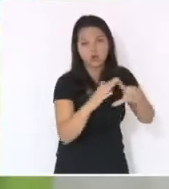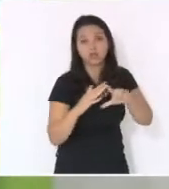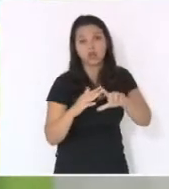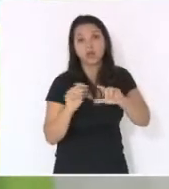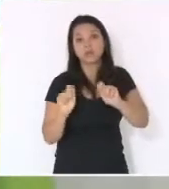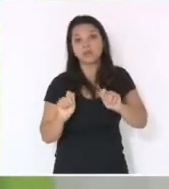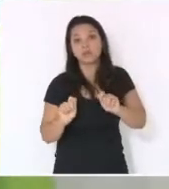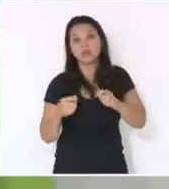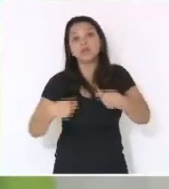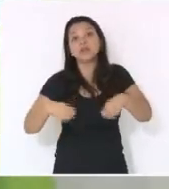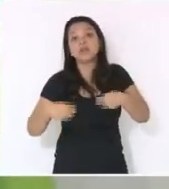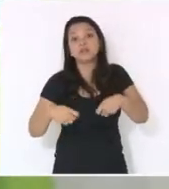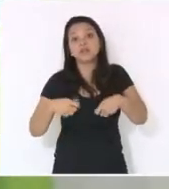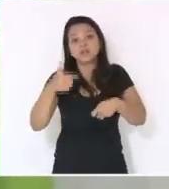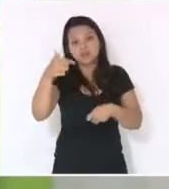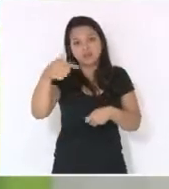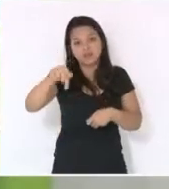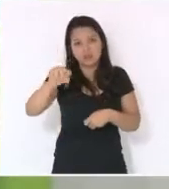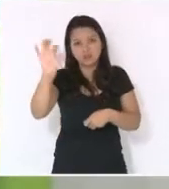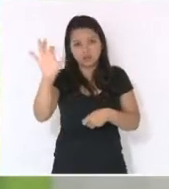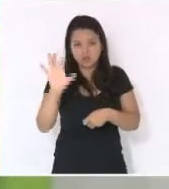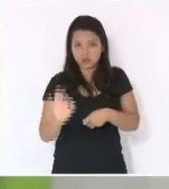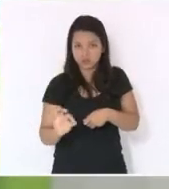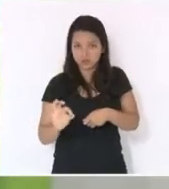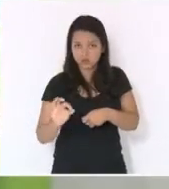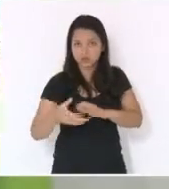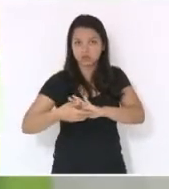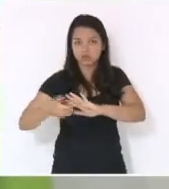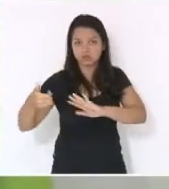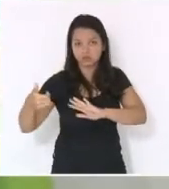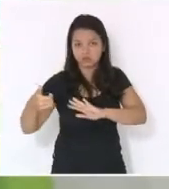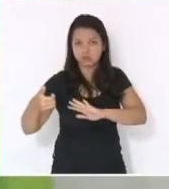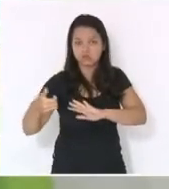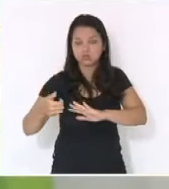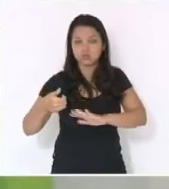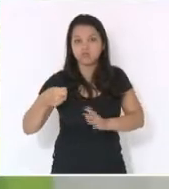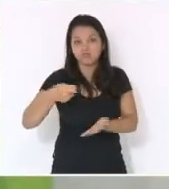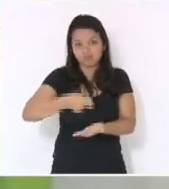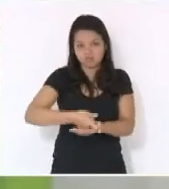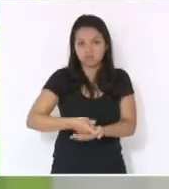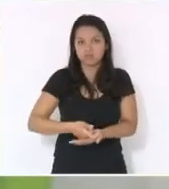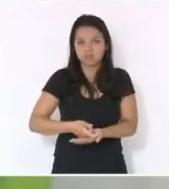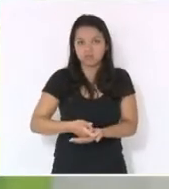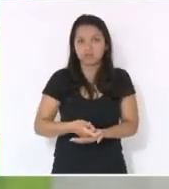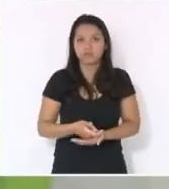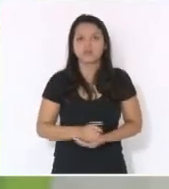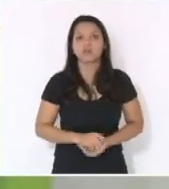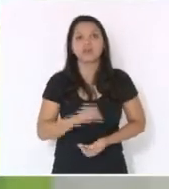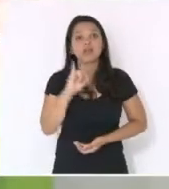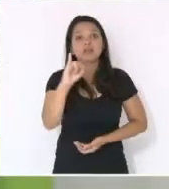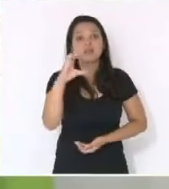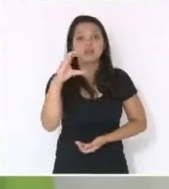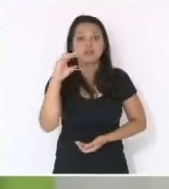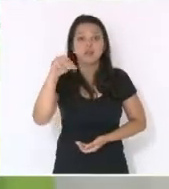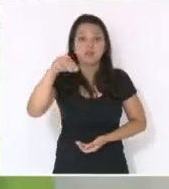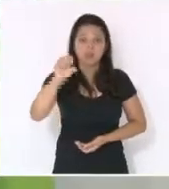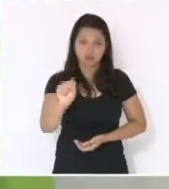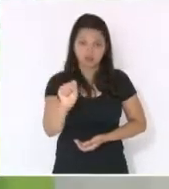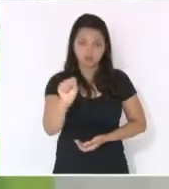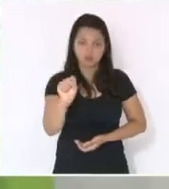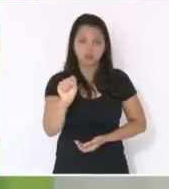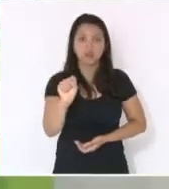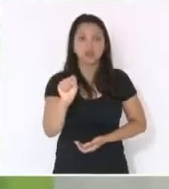17% de ICMS, que é um contrassenso, né? Você tributar na origem, então